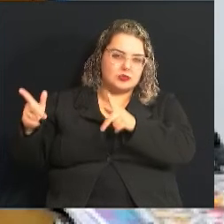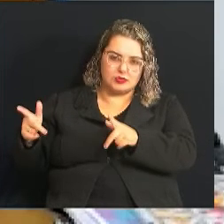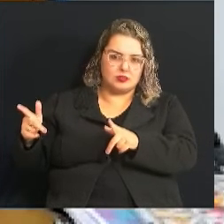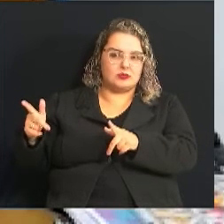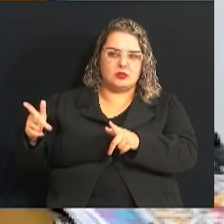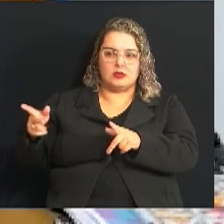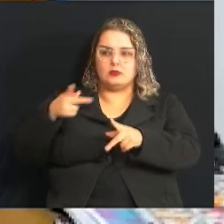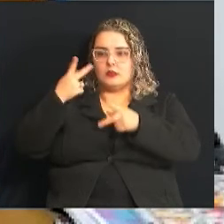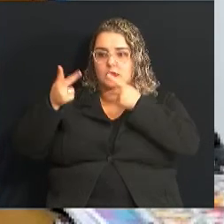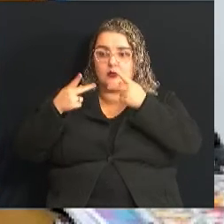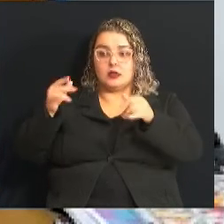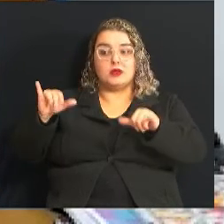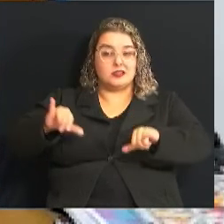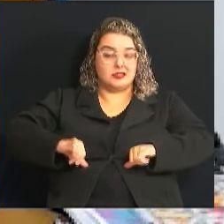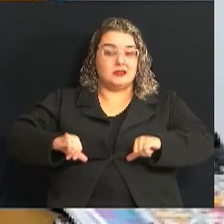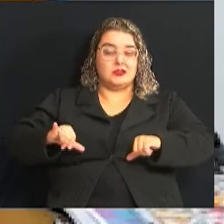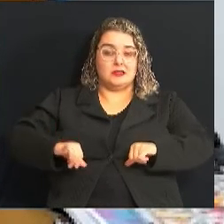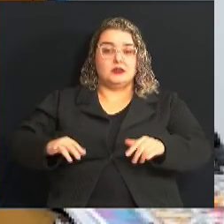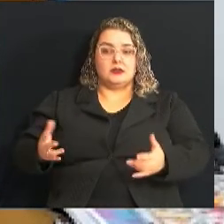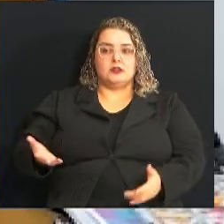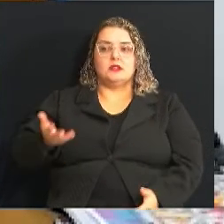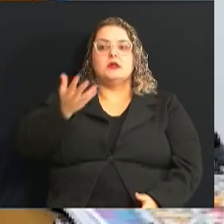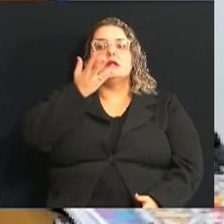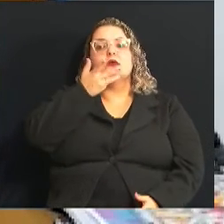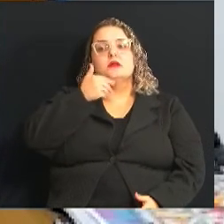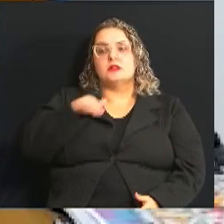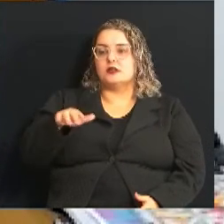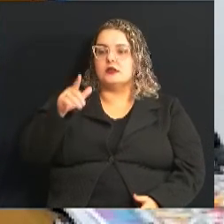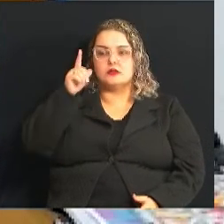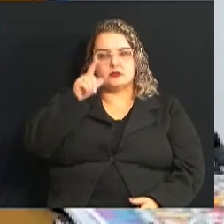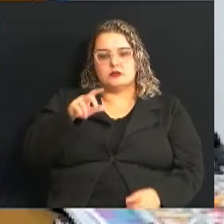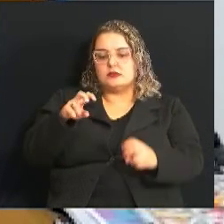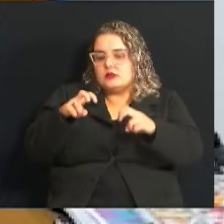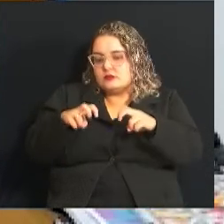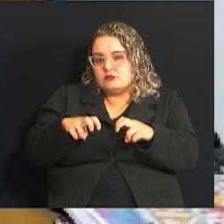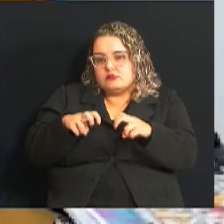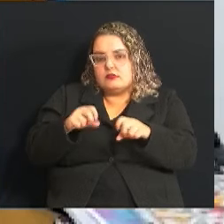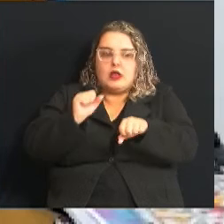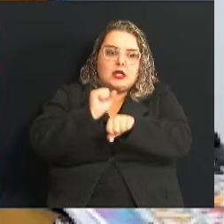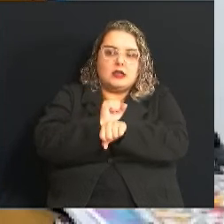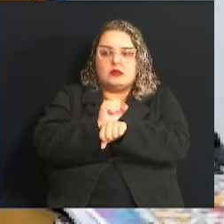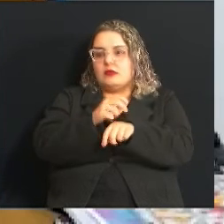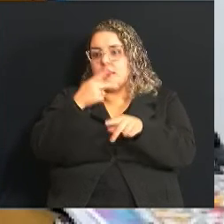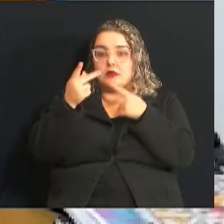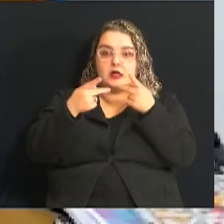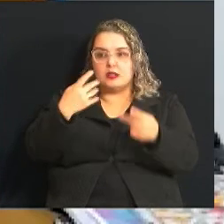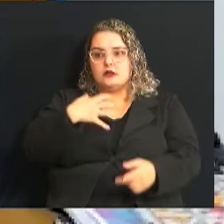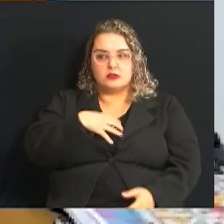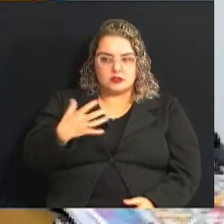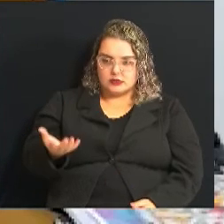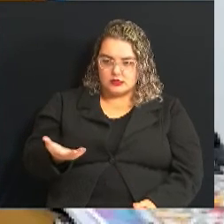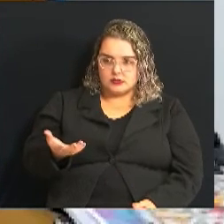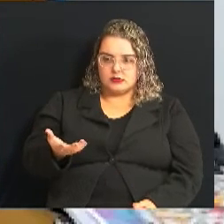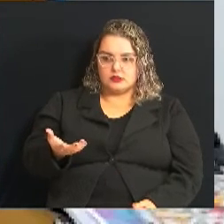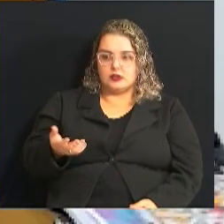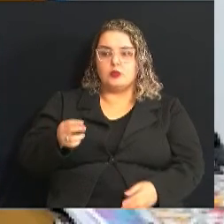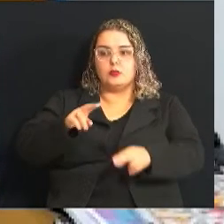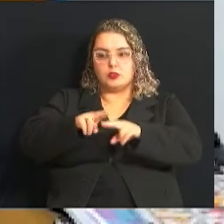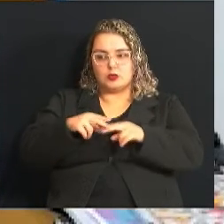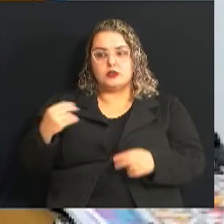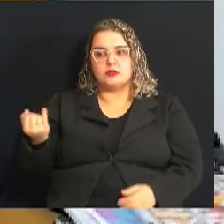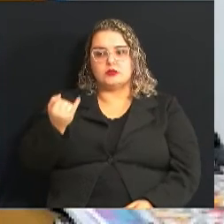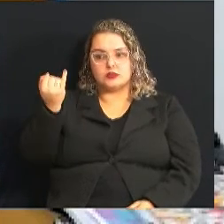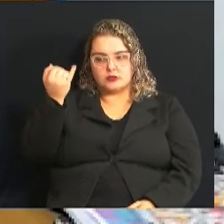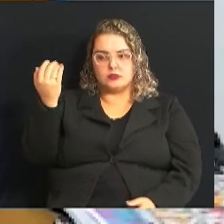desse sofrimento. E a criança, ela não consegue ficar sentadinha ali, paradinha, né, falando o que ela está sentindo. Então, por isso que é importante